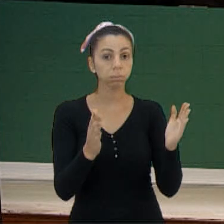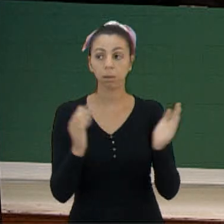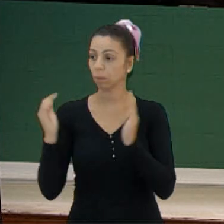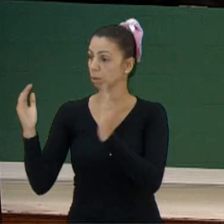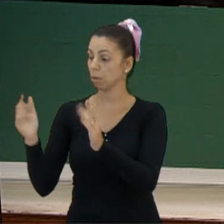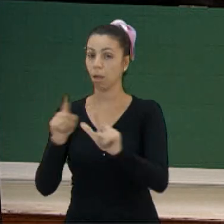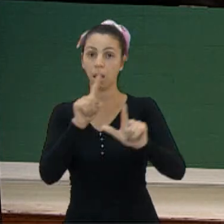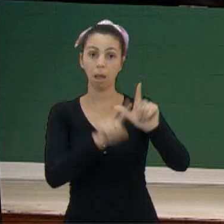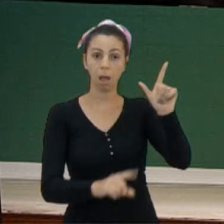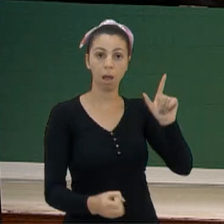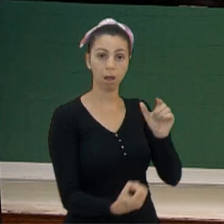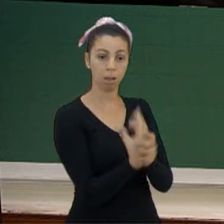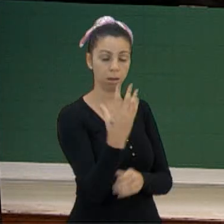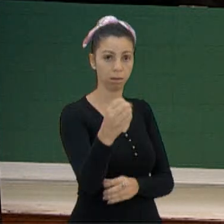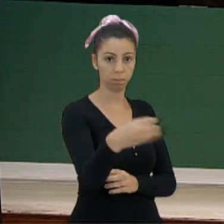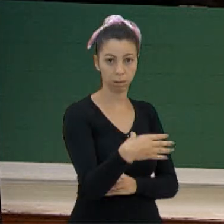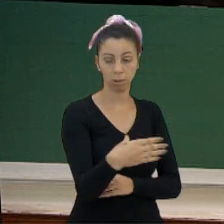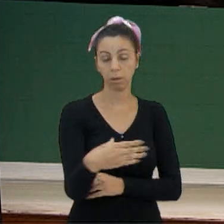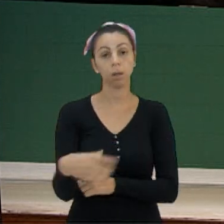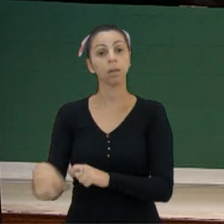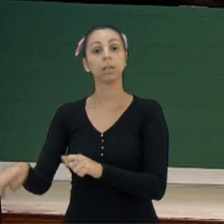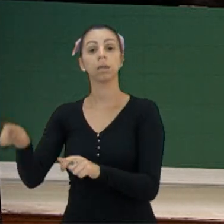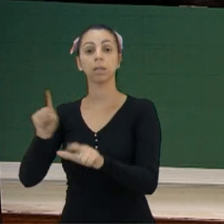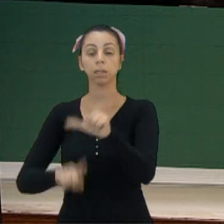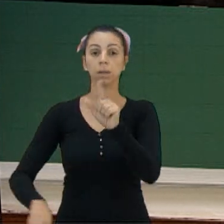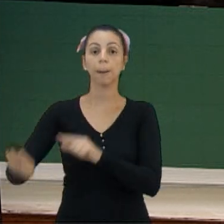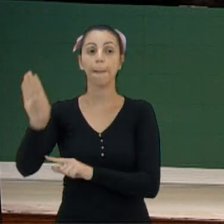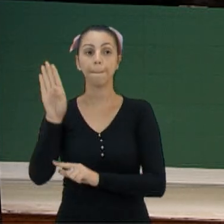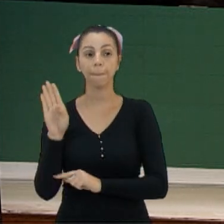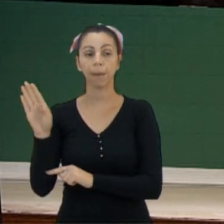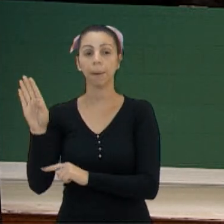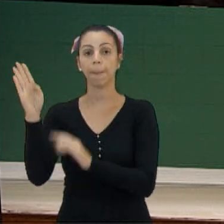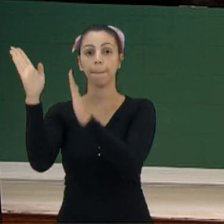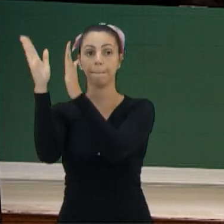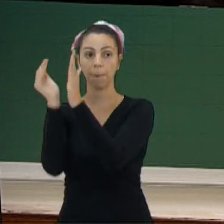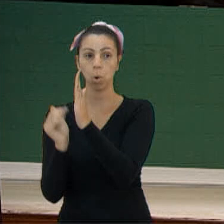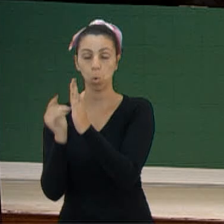A para Renascimento e letra B para Barroco. Vamos ver as obras?